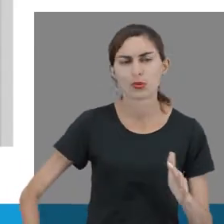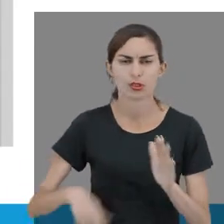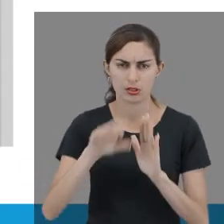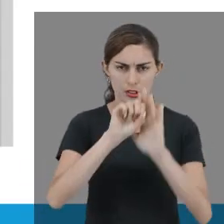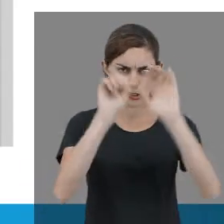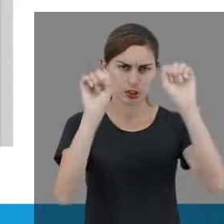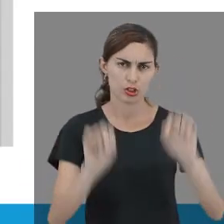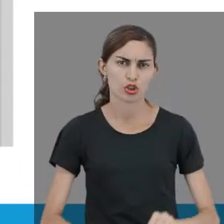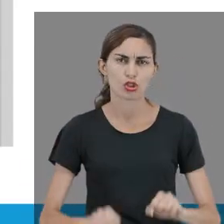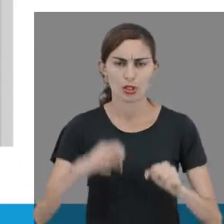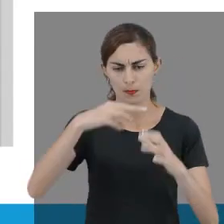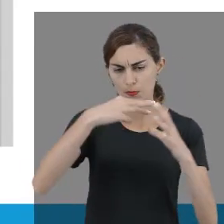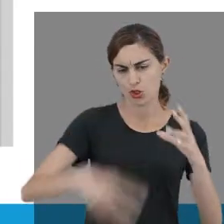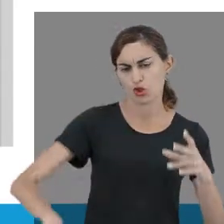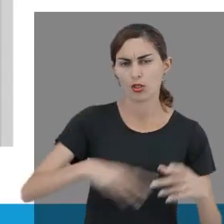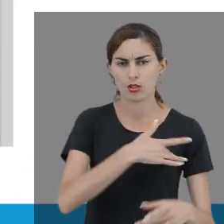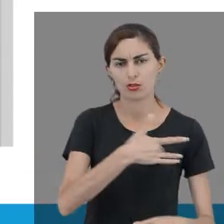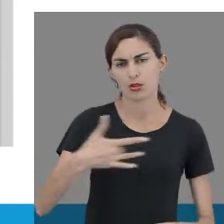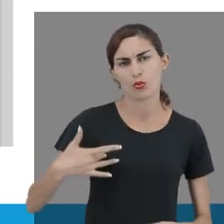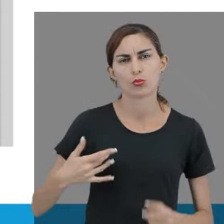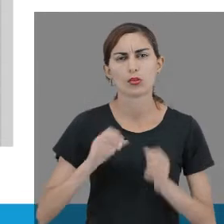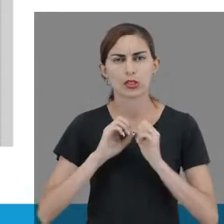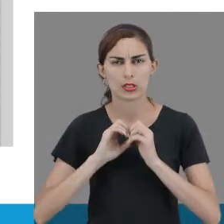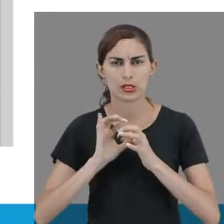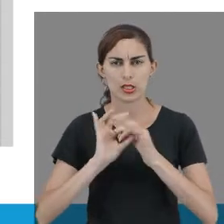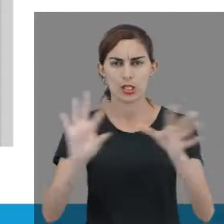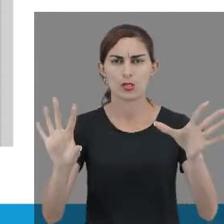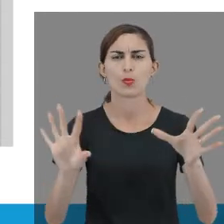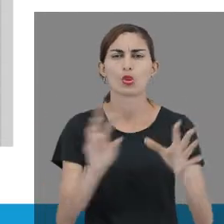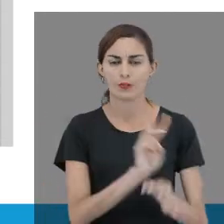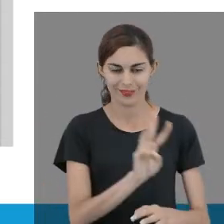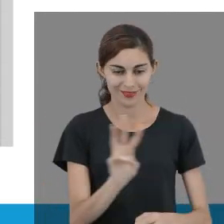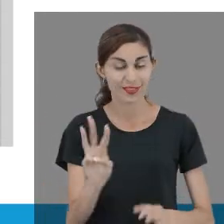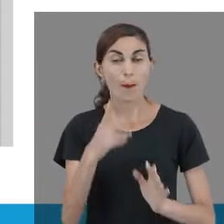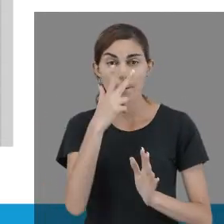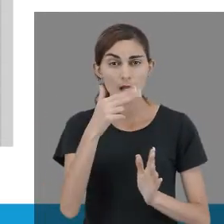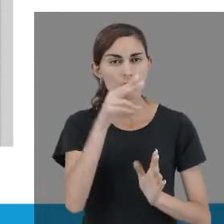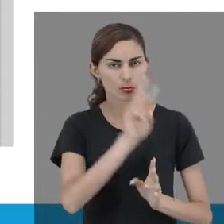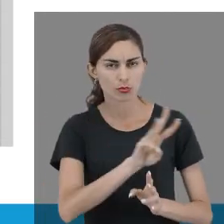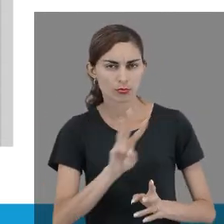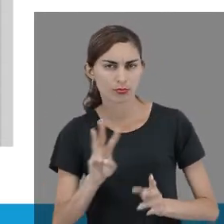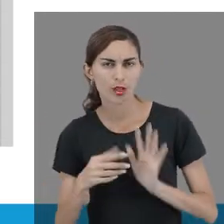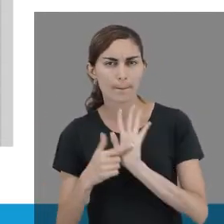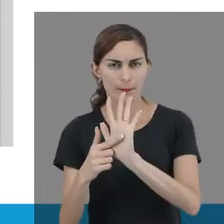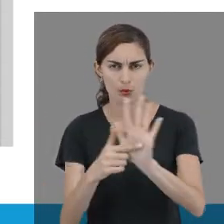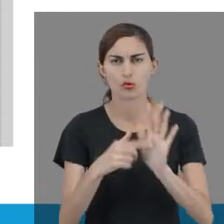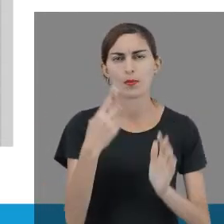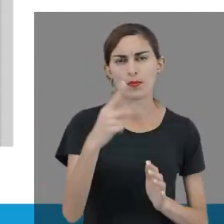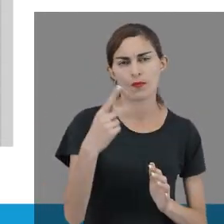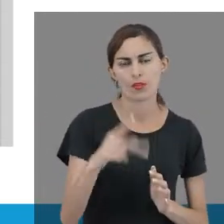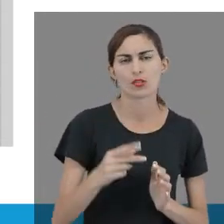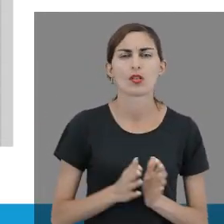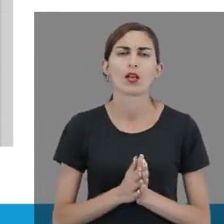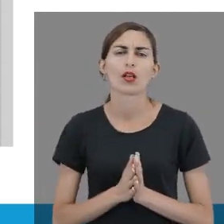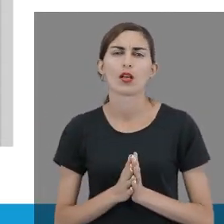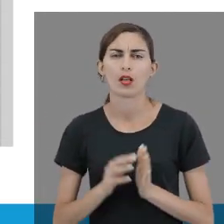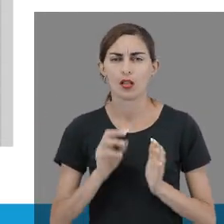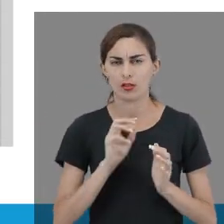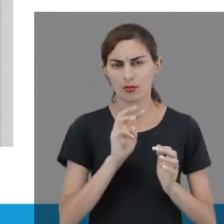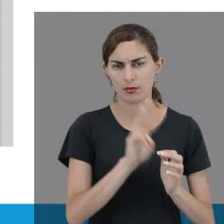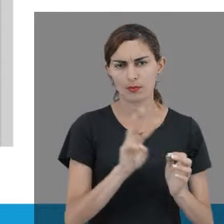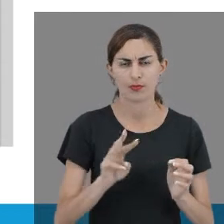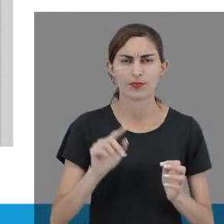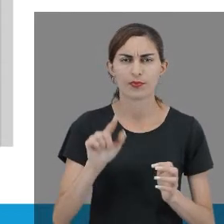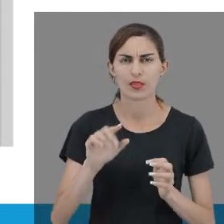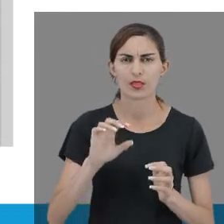Saúde Pública. Ele é um sistema do Ministério da Saúde, disponível naquele mesmo site que eu apresentei a vocês, que